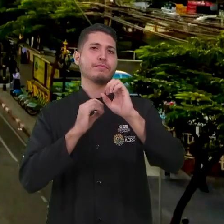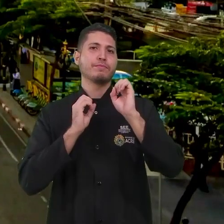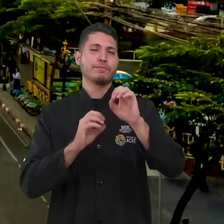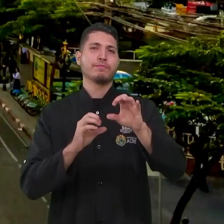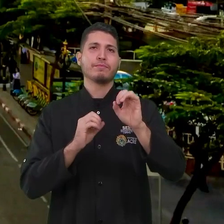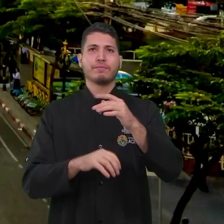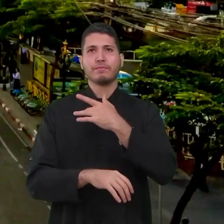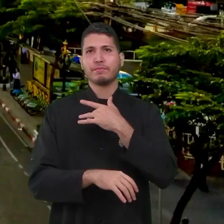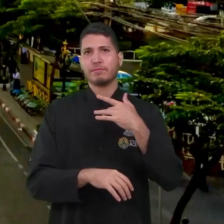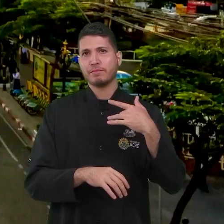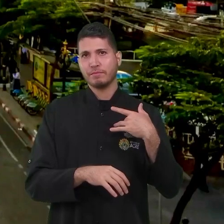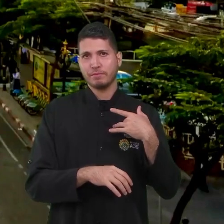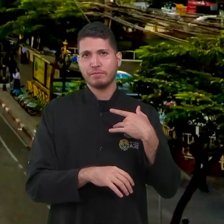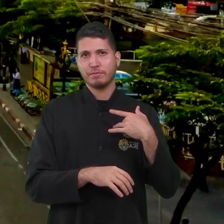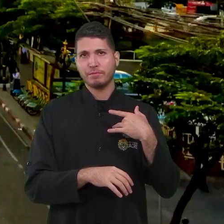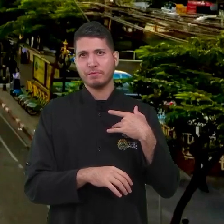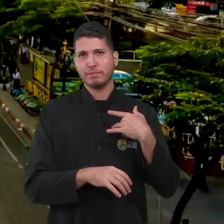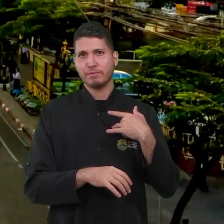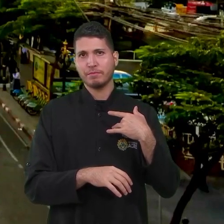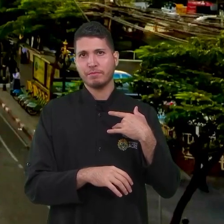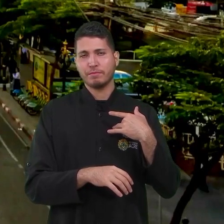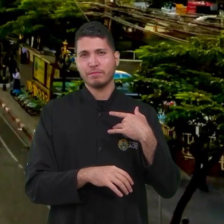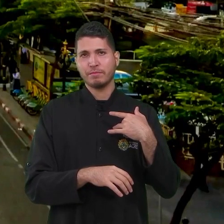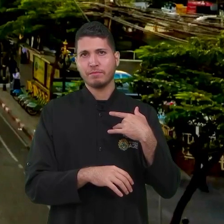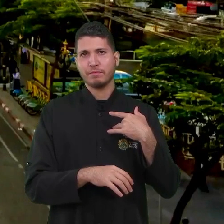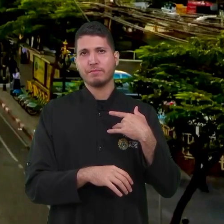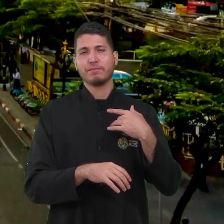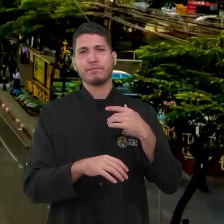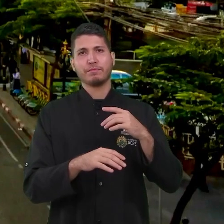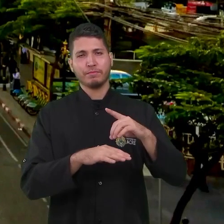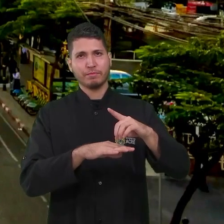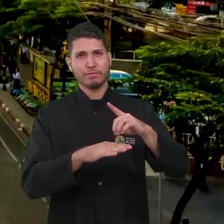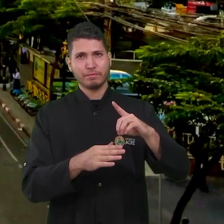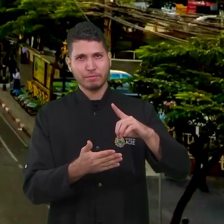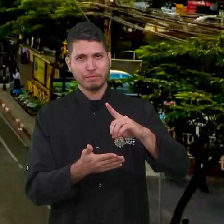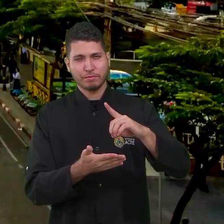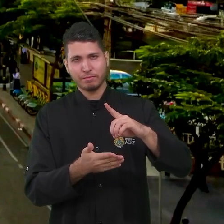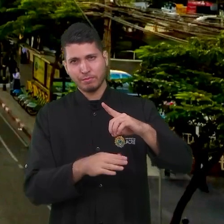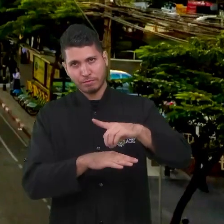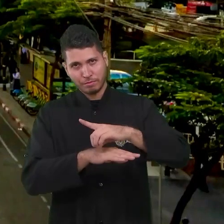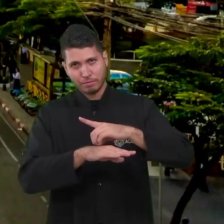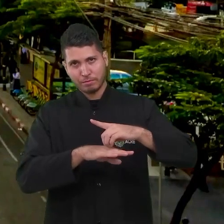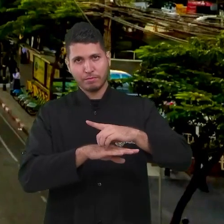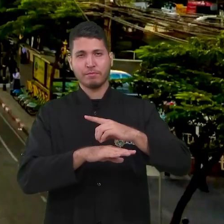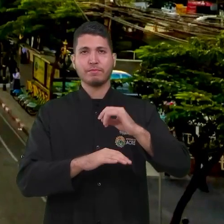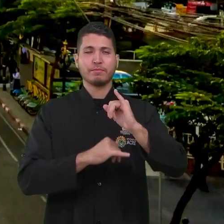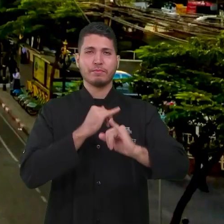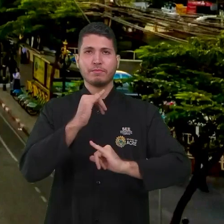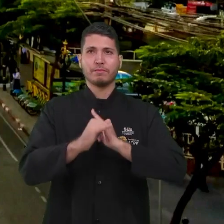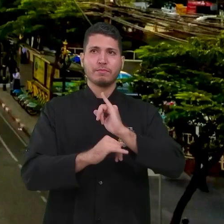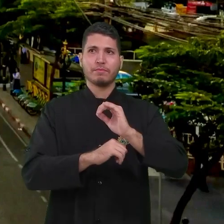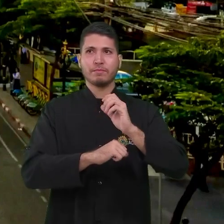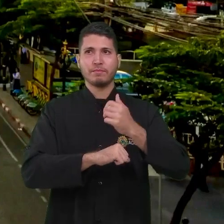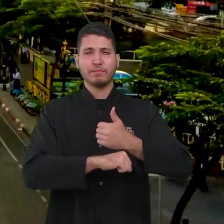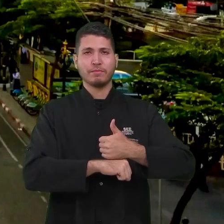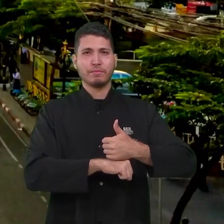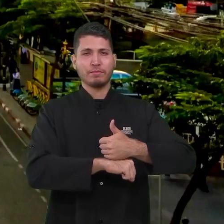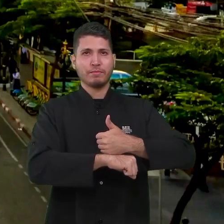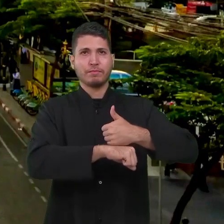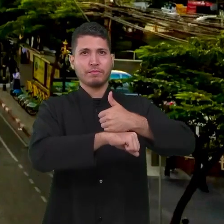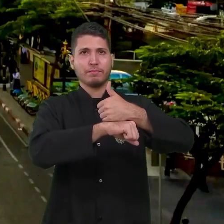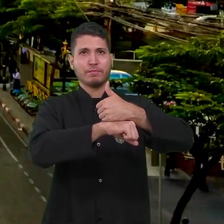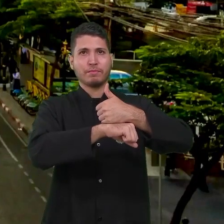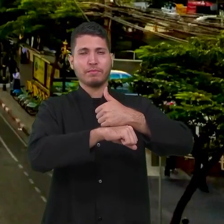educação, saúde, no caso da saúde digital, internet de qualidade e também